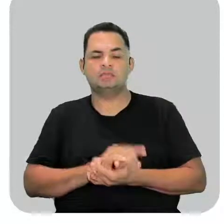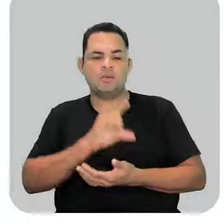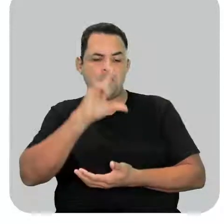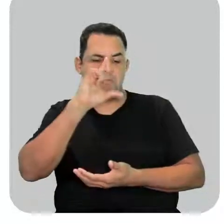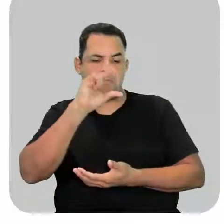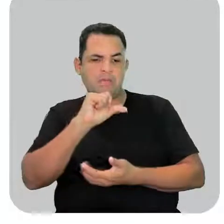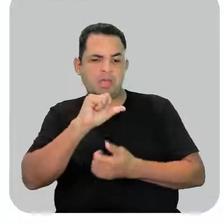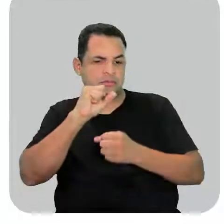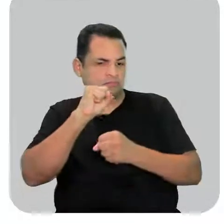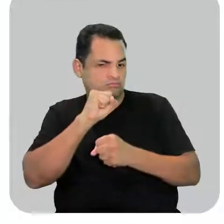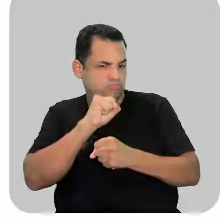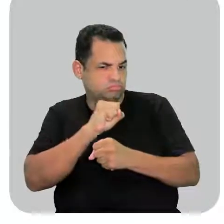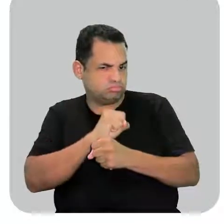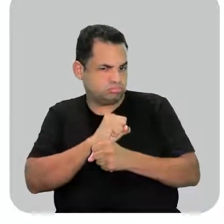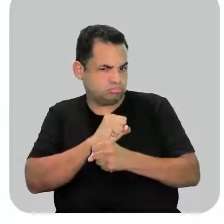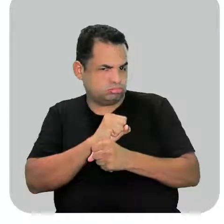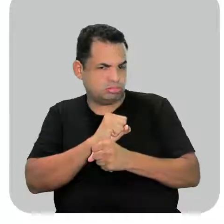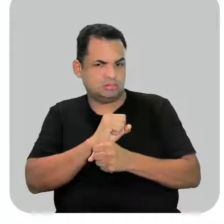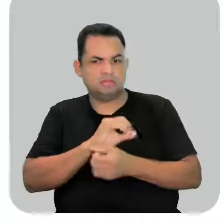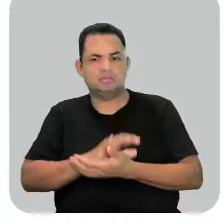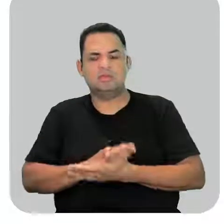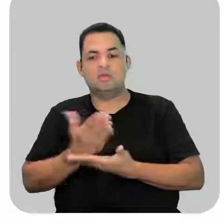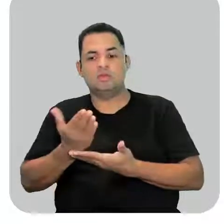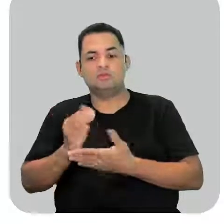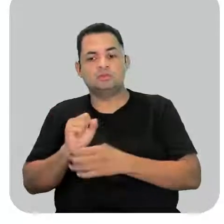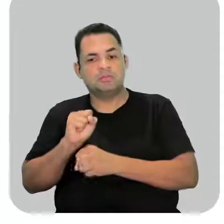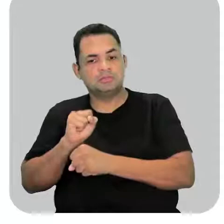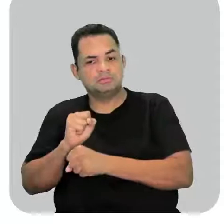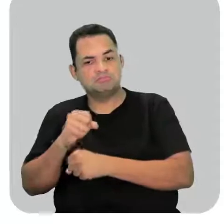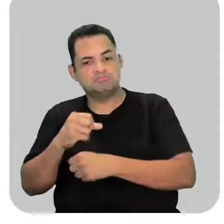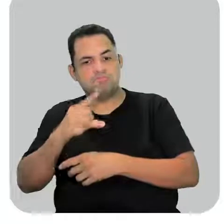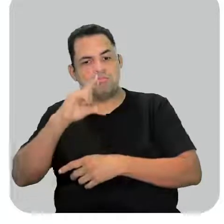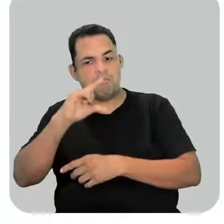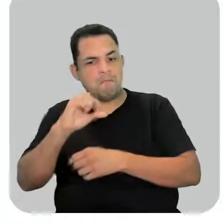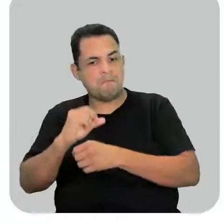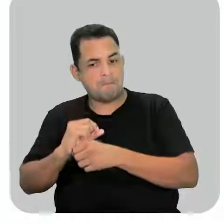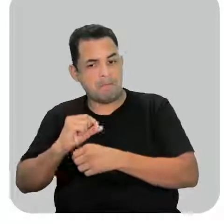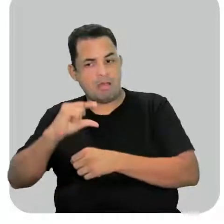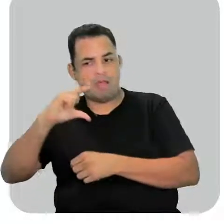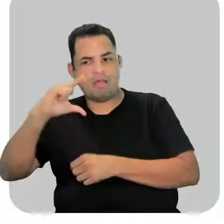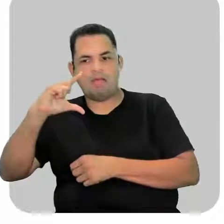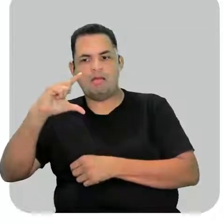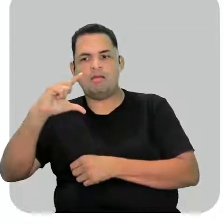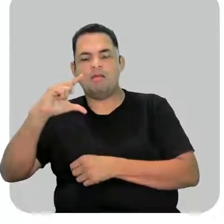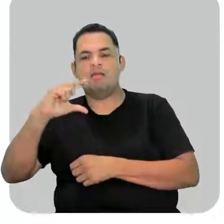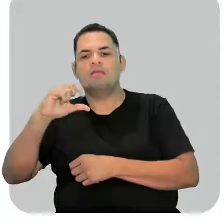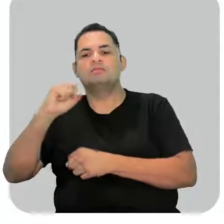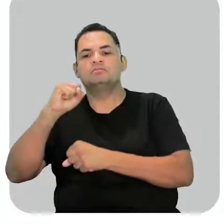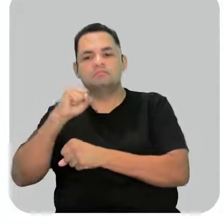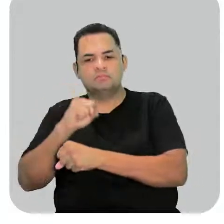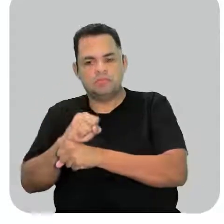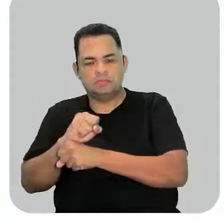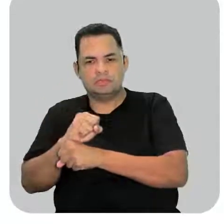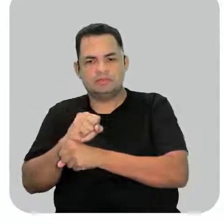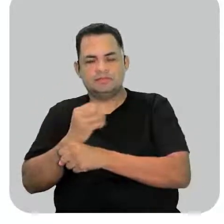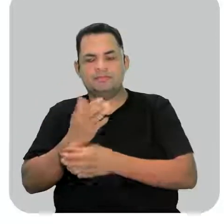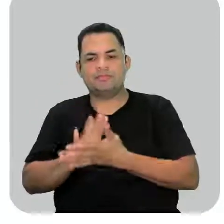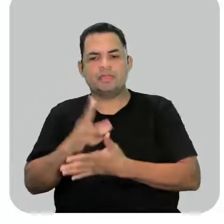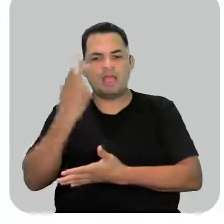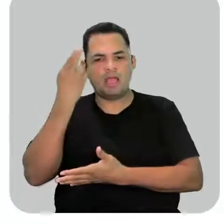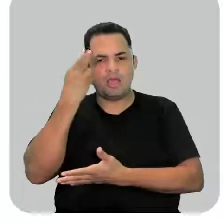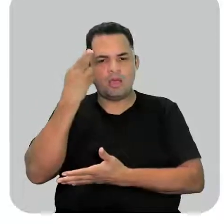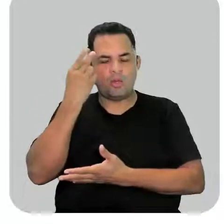que as nitrilas, que por sua vez são mais estáveis, tá? Então, vai ser mais comum